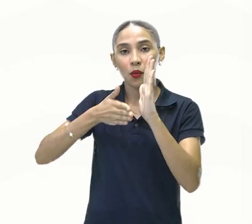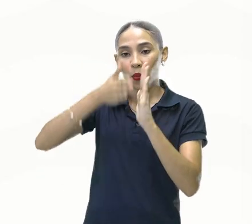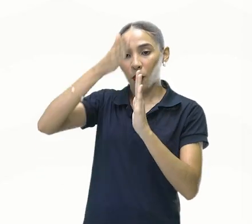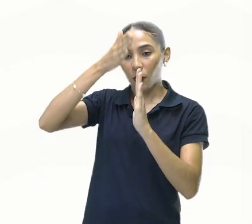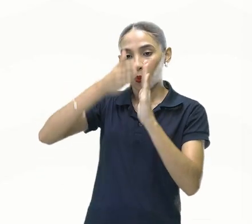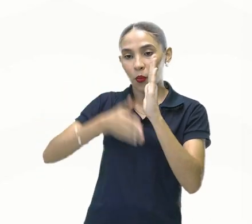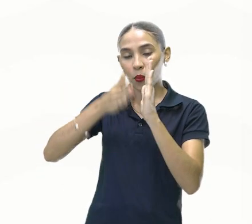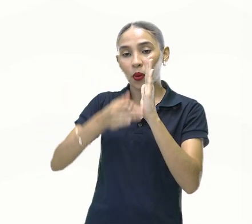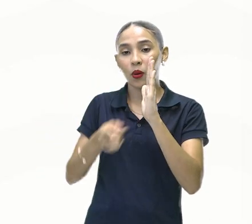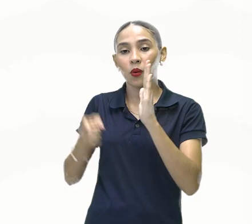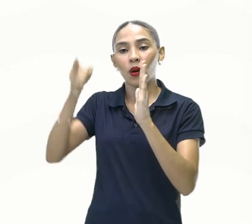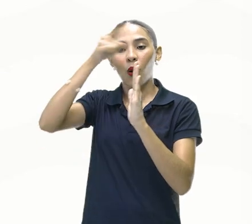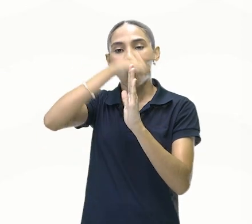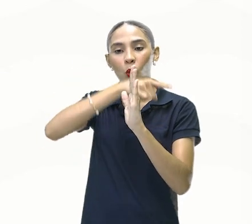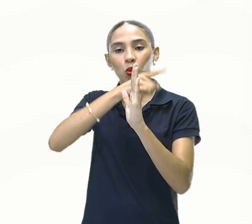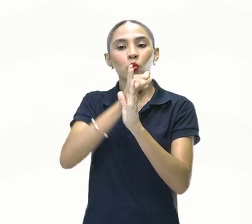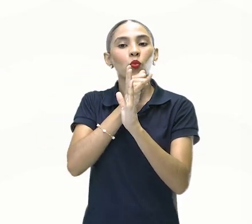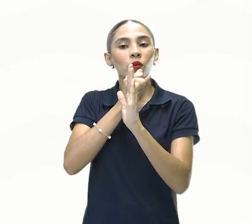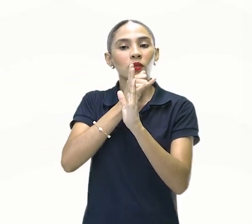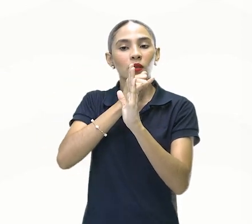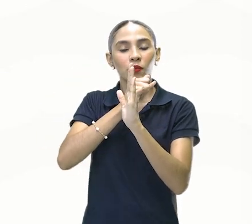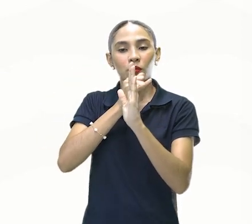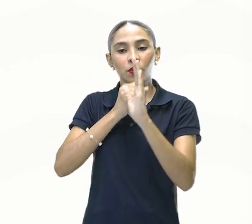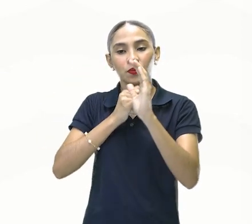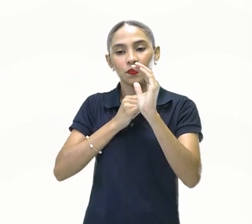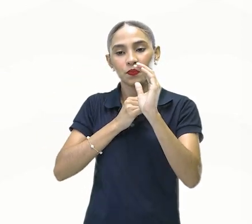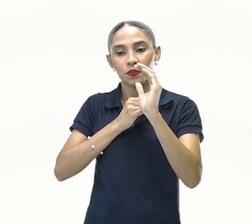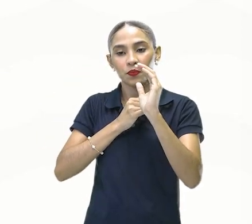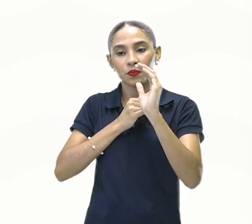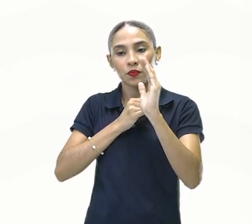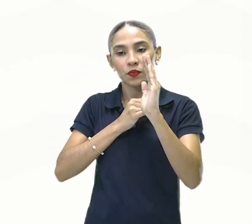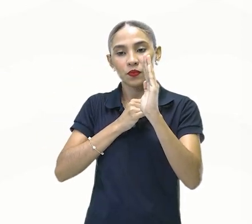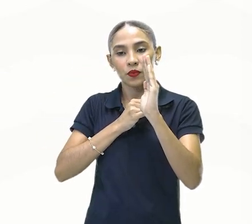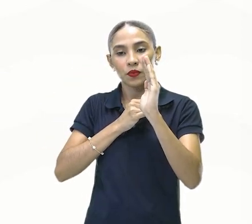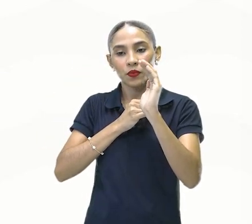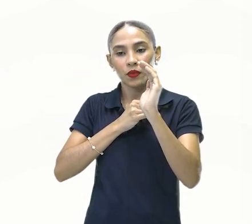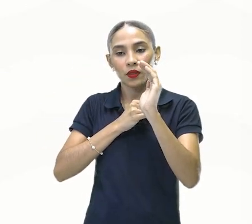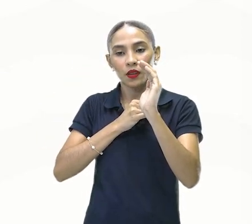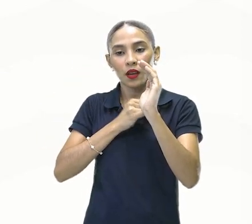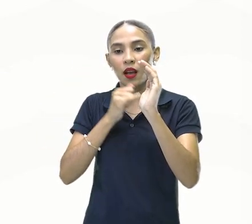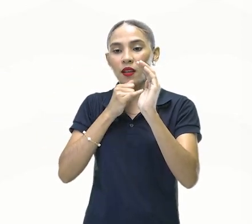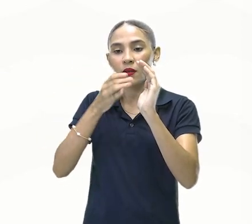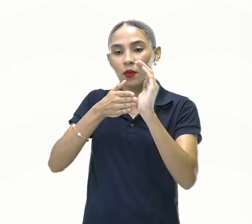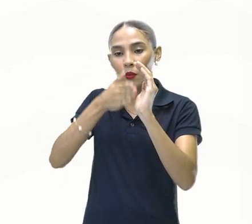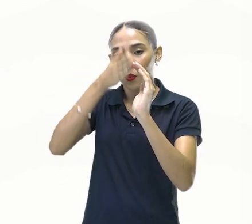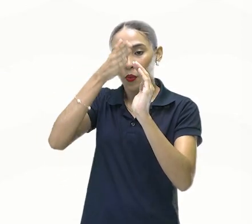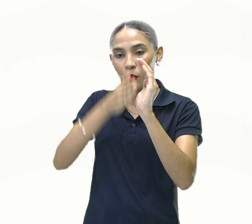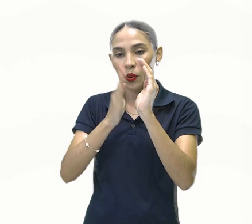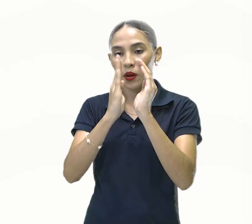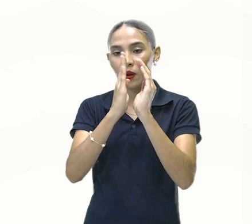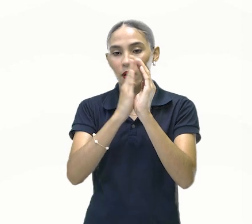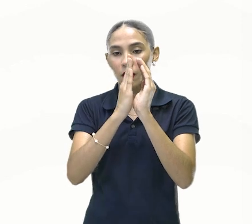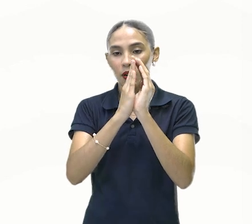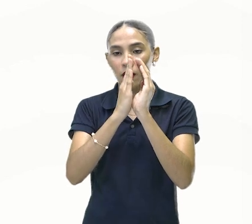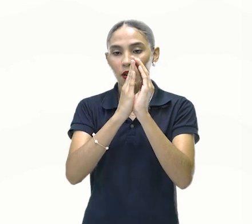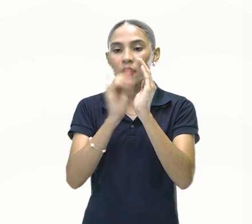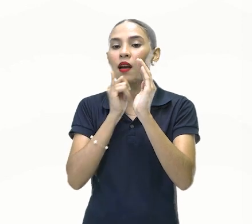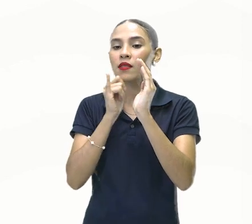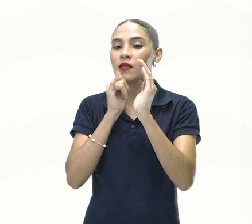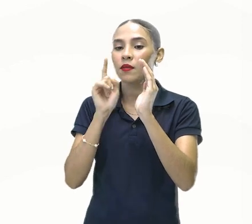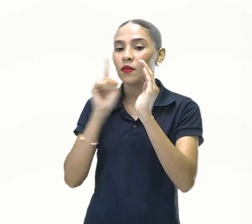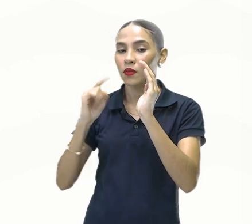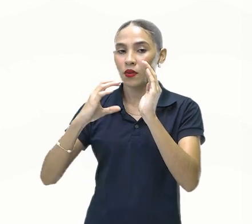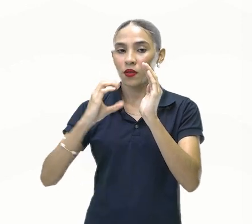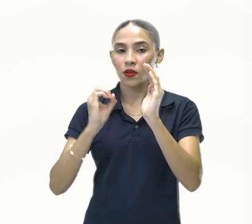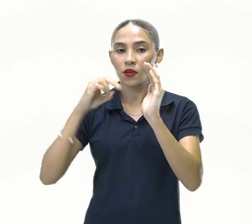plano e do outro lado é como se eu tivesse um espelho convexo. Quando juntou os dois, o que me deu aí foi uma